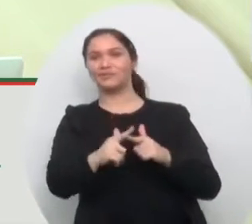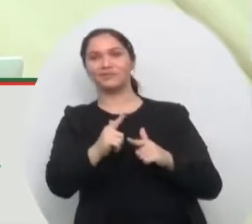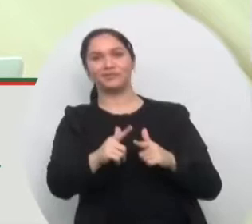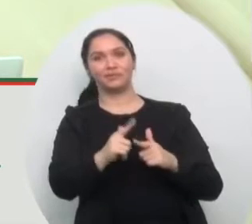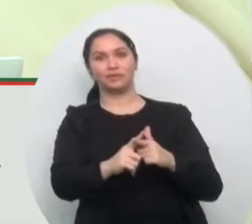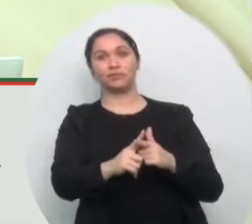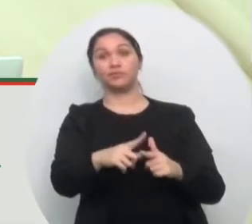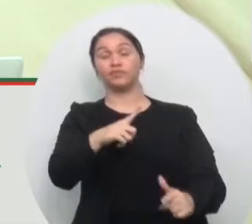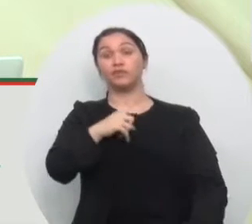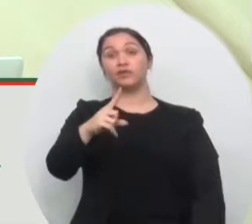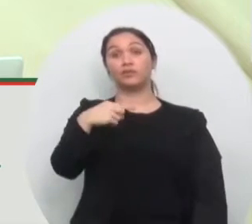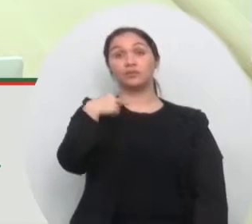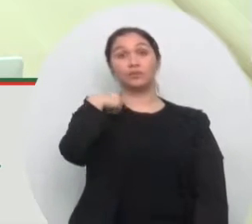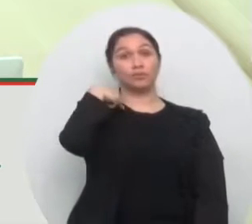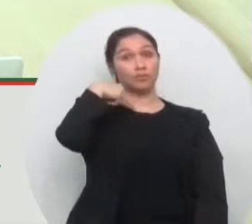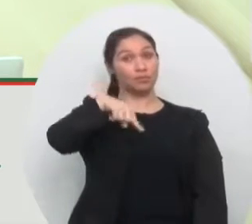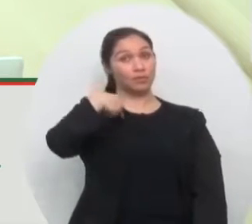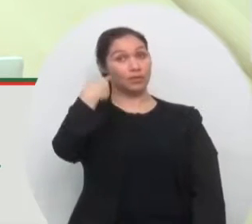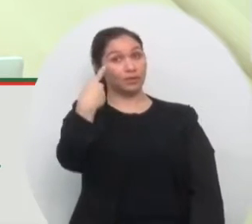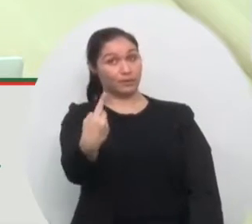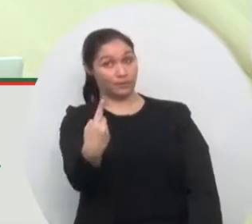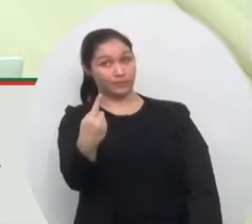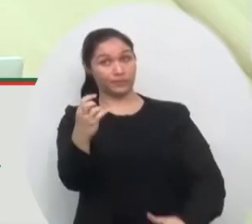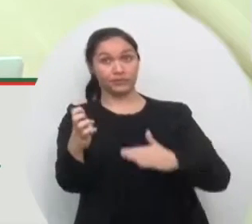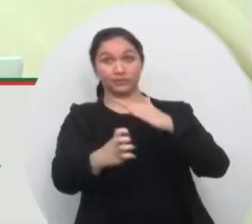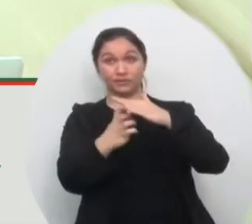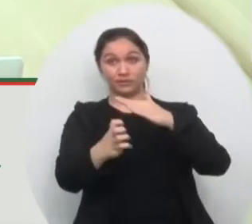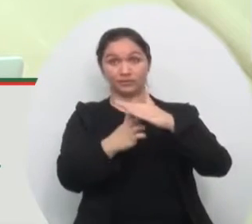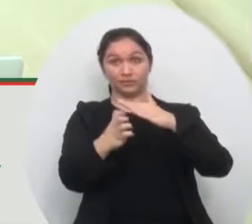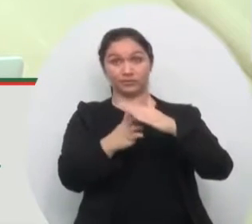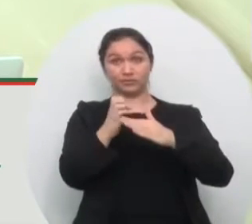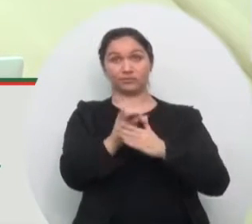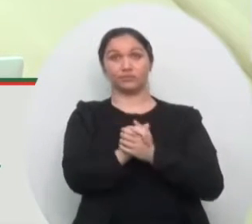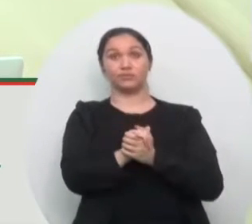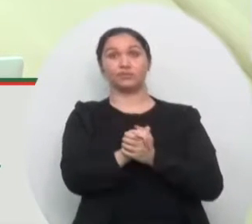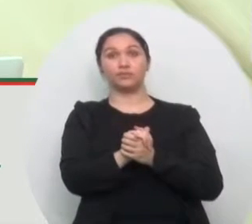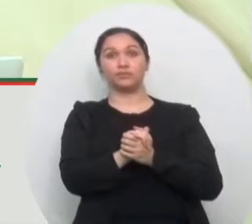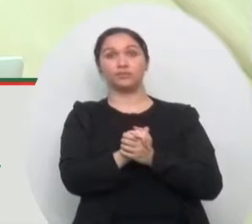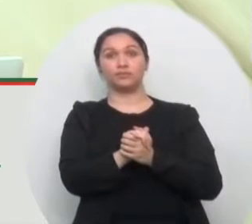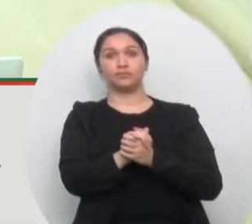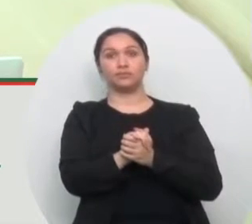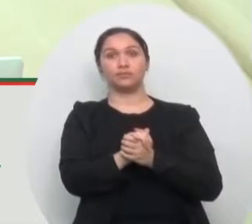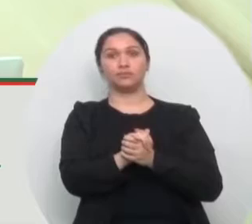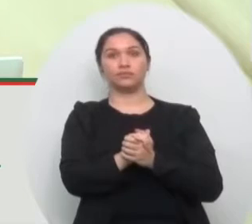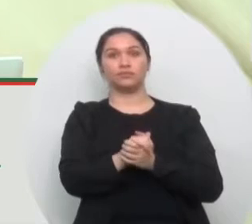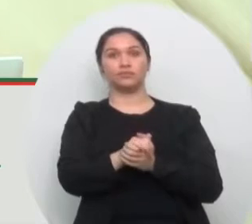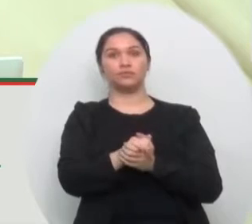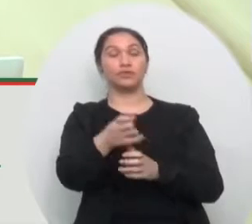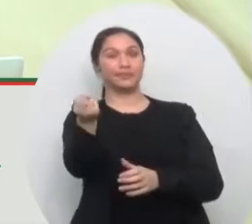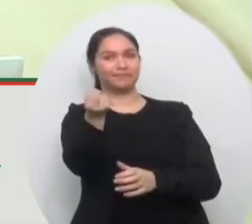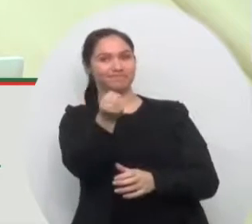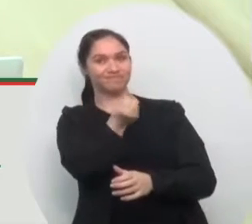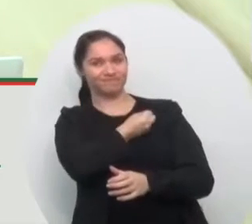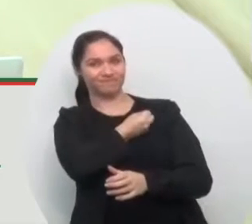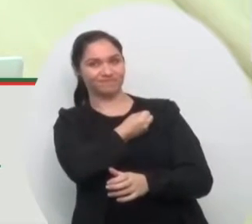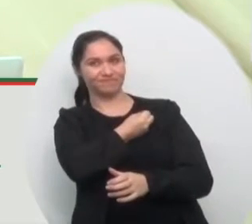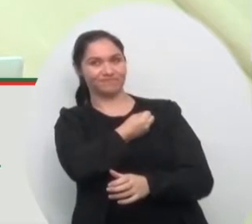tá? Que está degredindo o meio ambiente, está matando peixes, que é a Turamix.